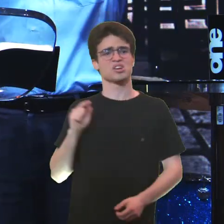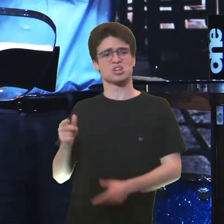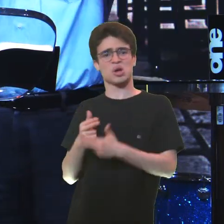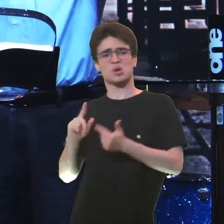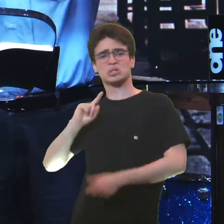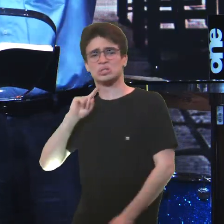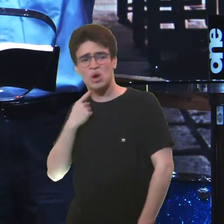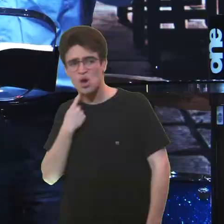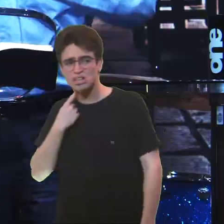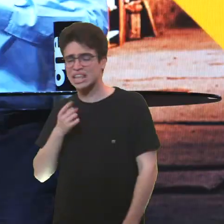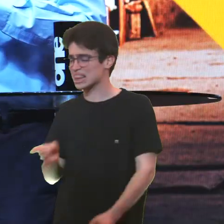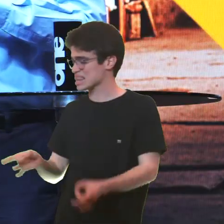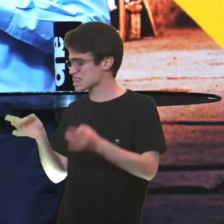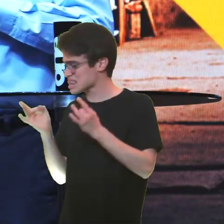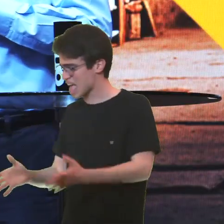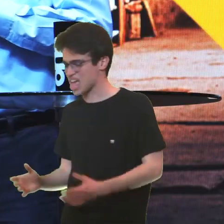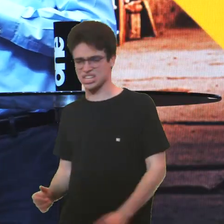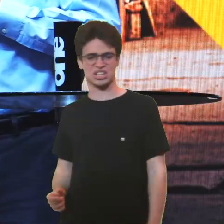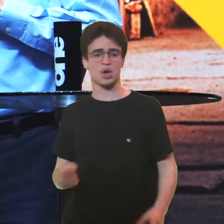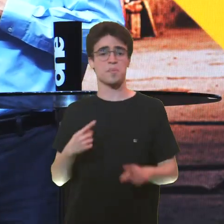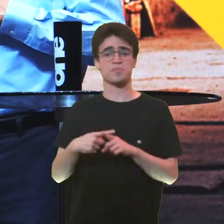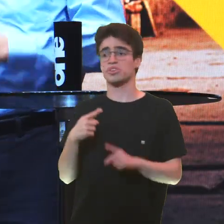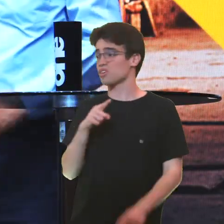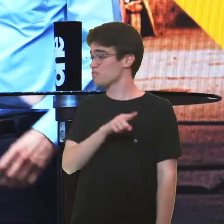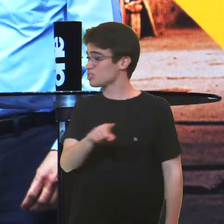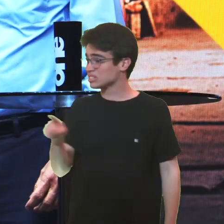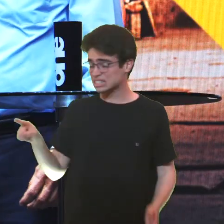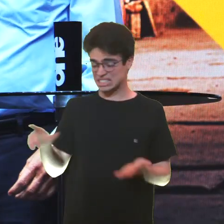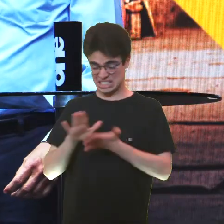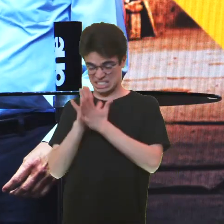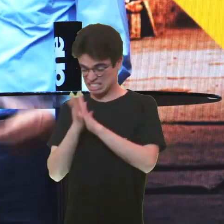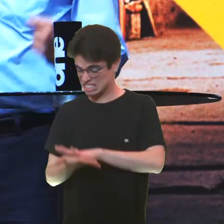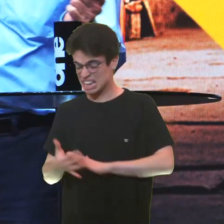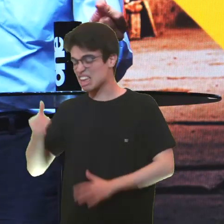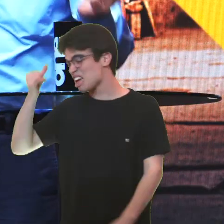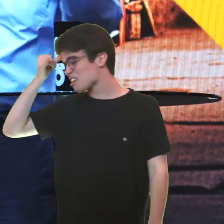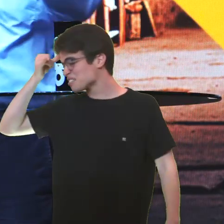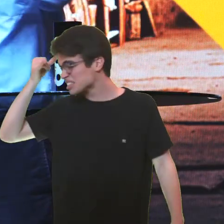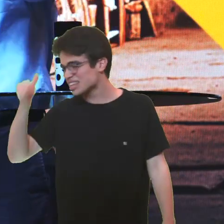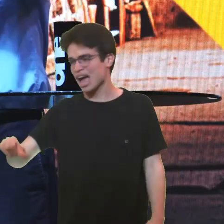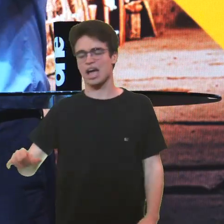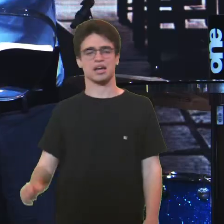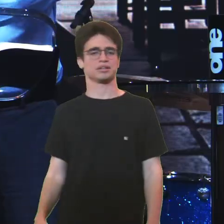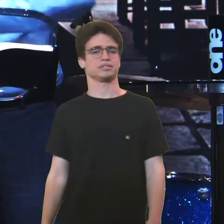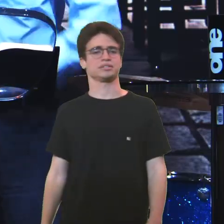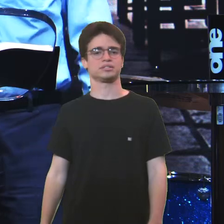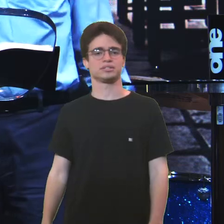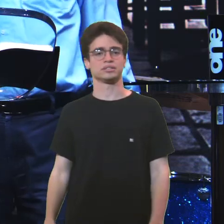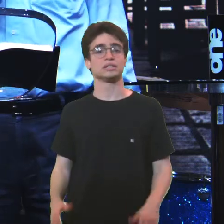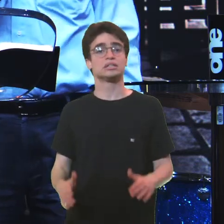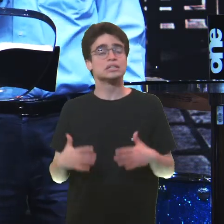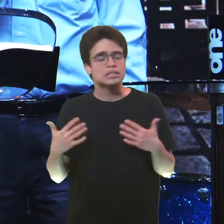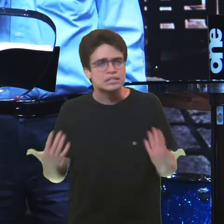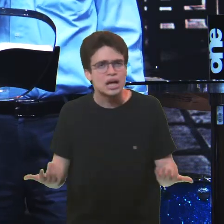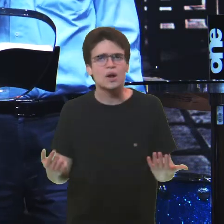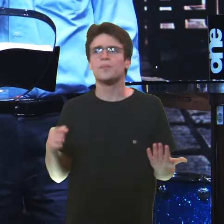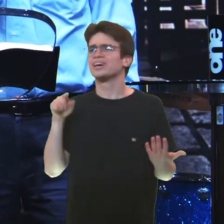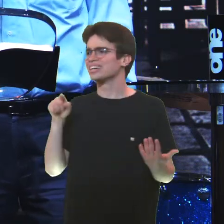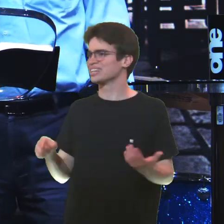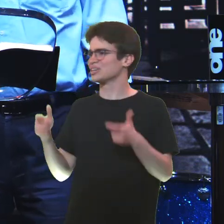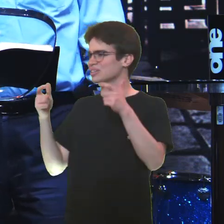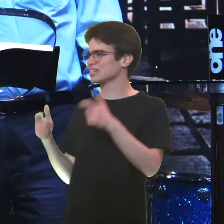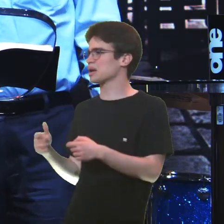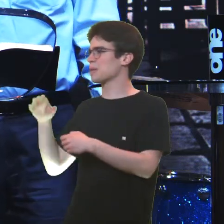para que no perezcan con su para que não destrucción. pereçam com a sua destruição. Pero a esa malvada Babilonia, Mas essa